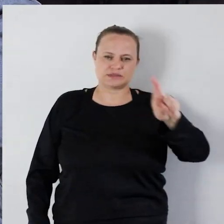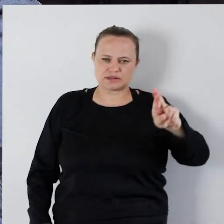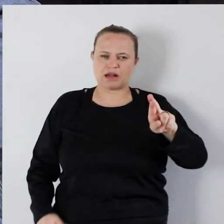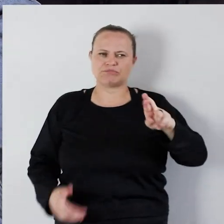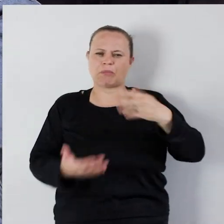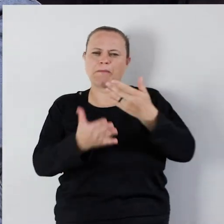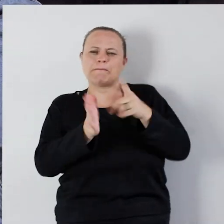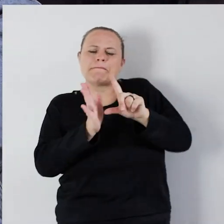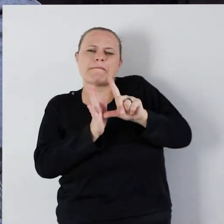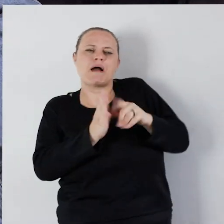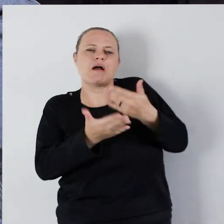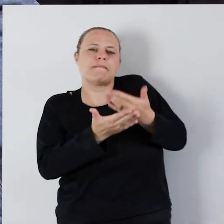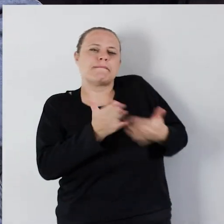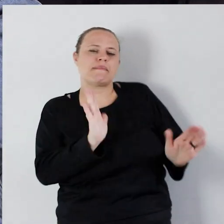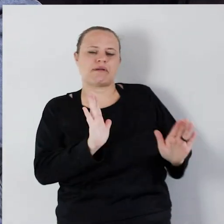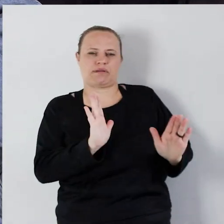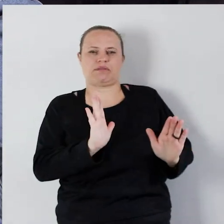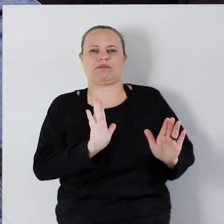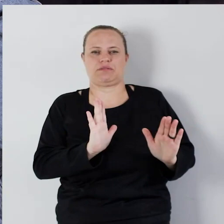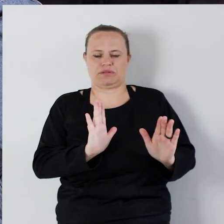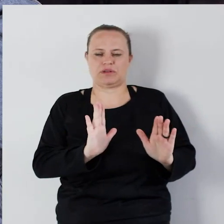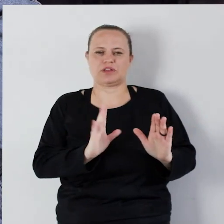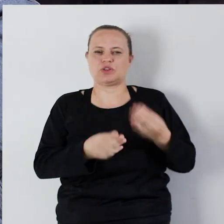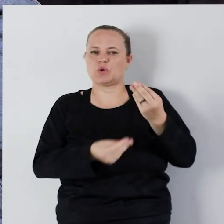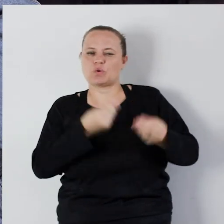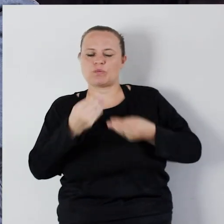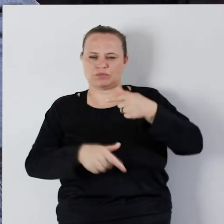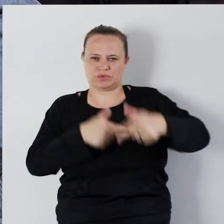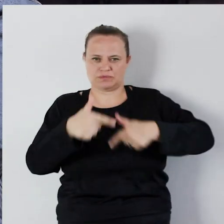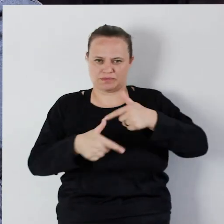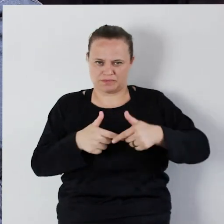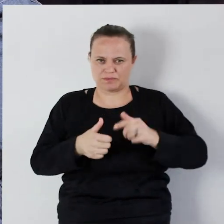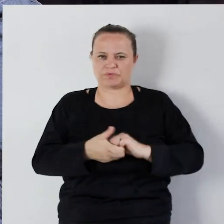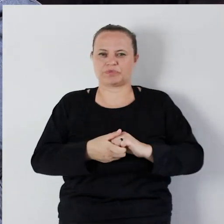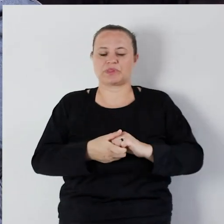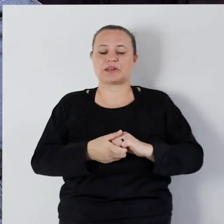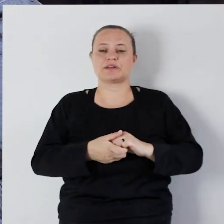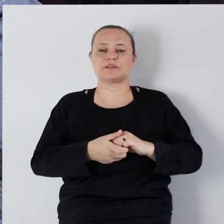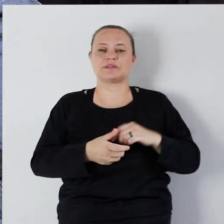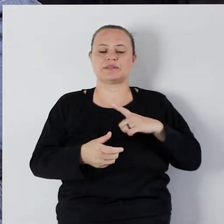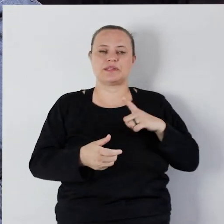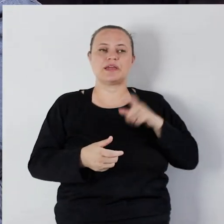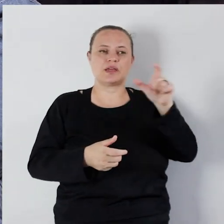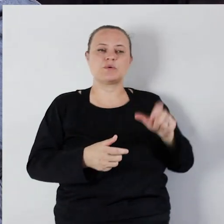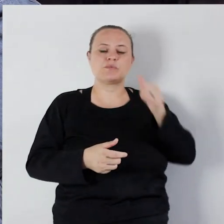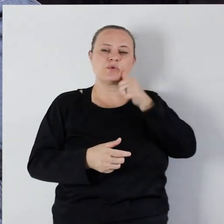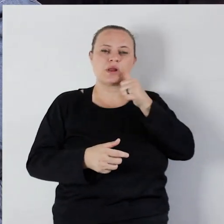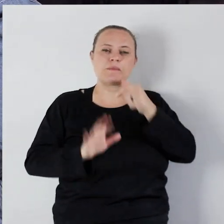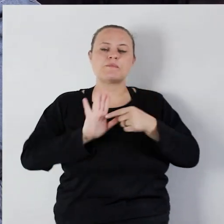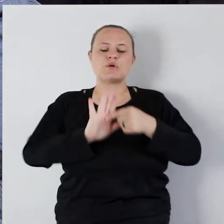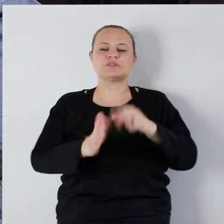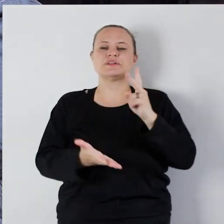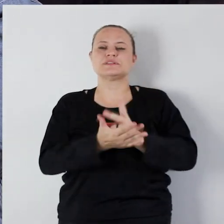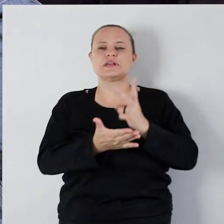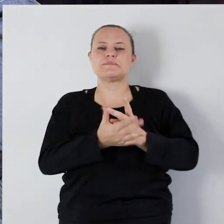falou, tanto precarizar o trabalho em si, né? Eu lembro que tem um dos artigos, que eu não lembro o nome da menina agora que você